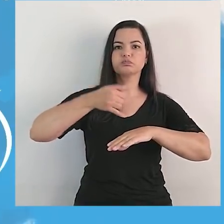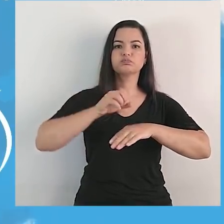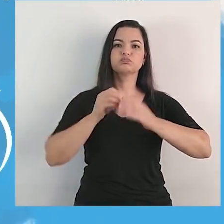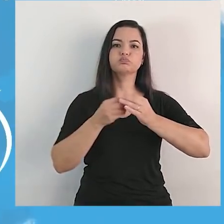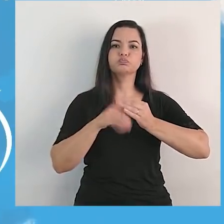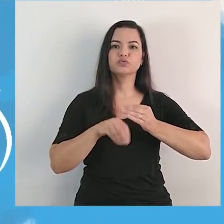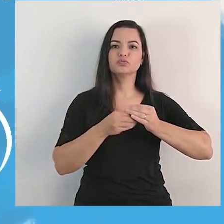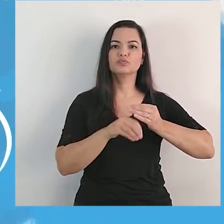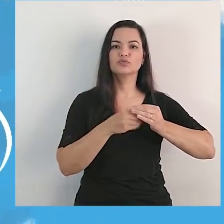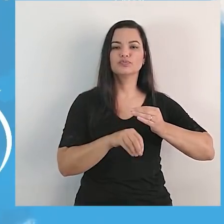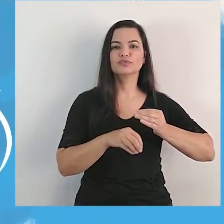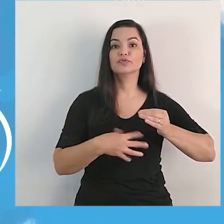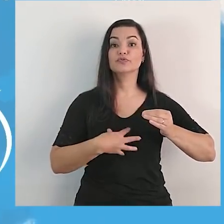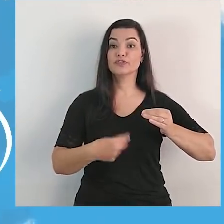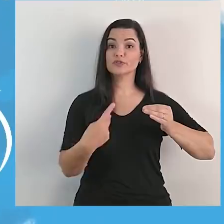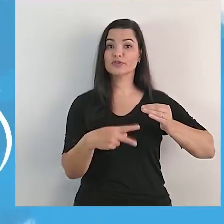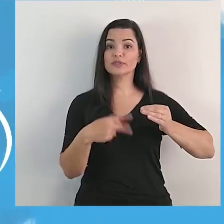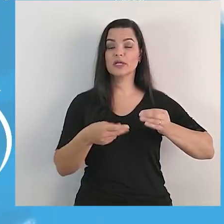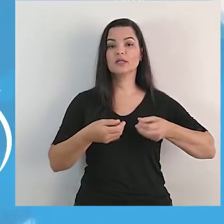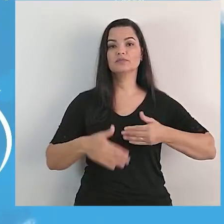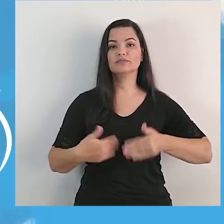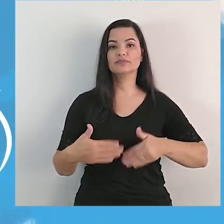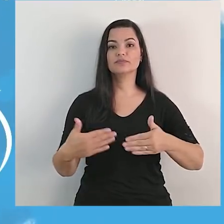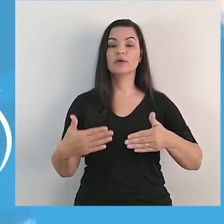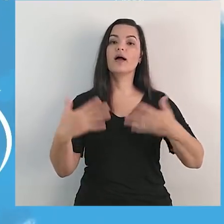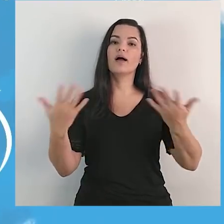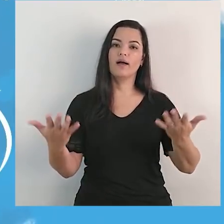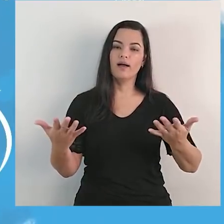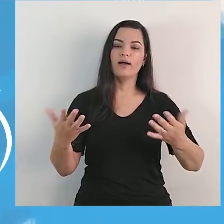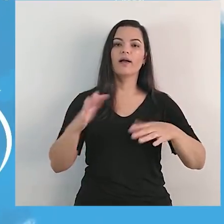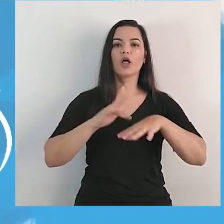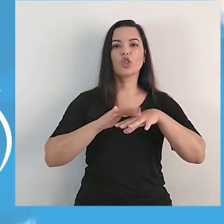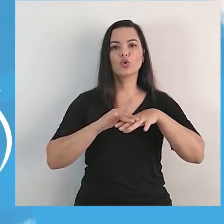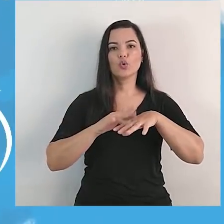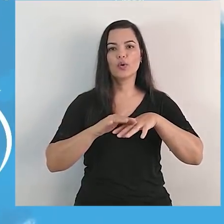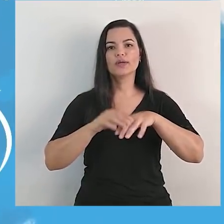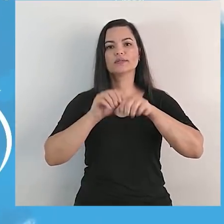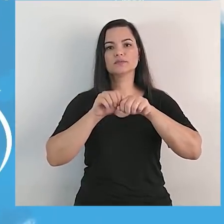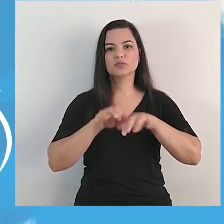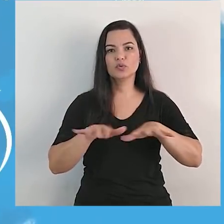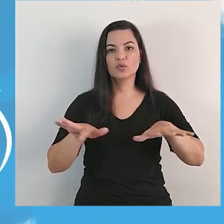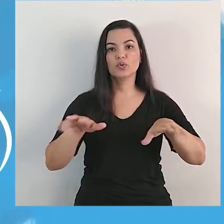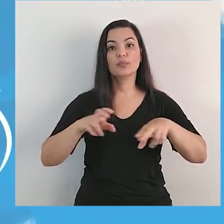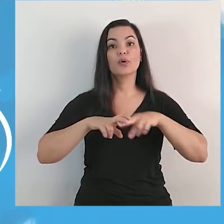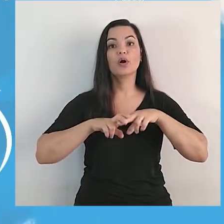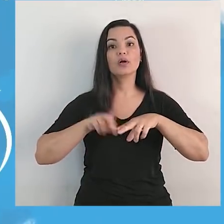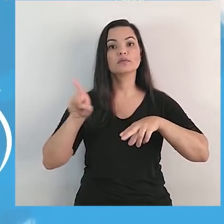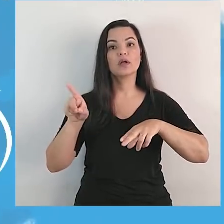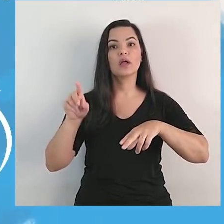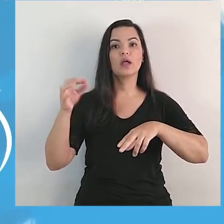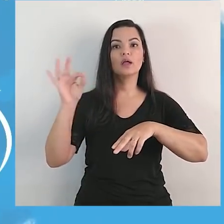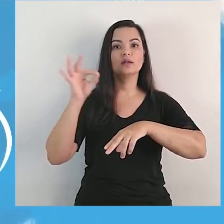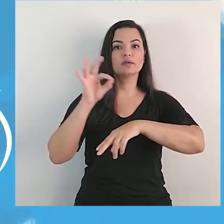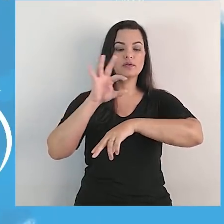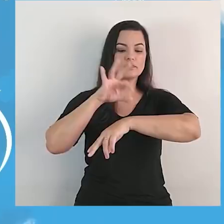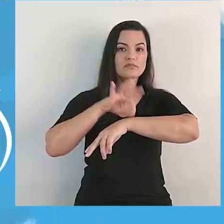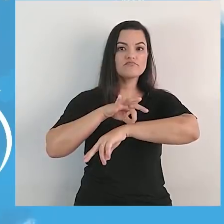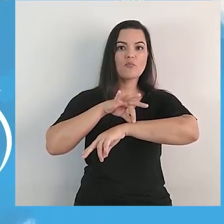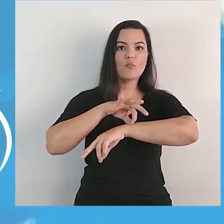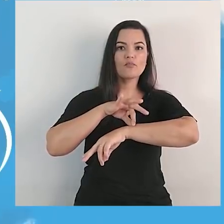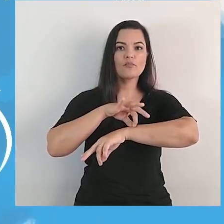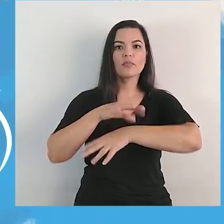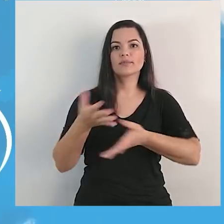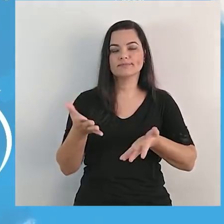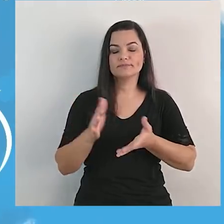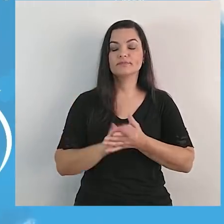aí sim a gente vai ter a doença sendo transmitida a partir da picada do mosquito. Então, se